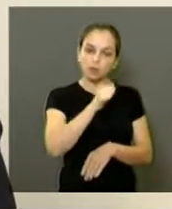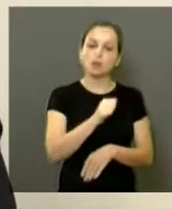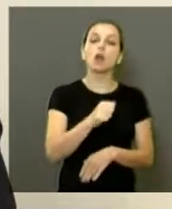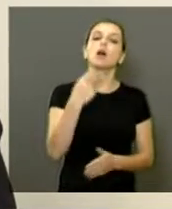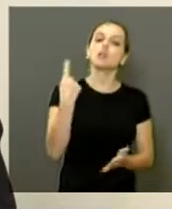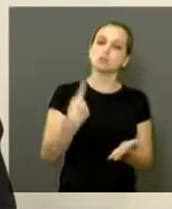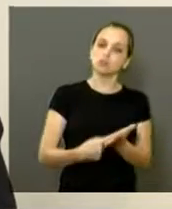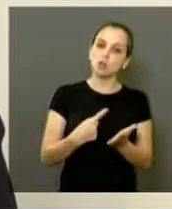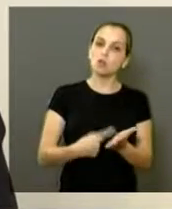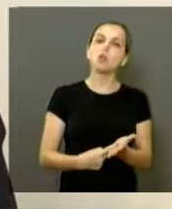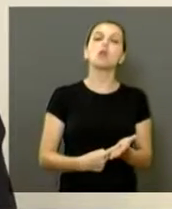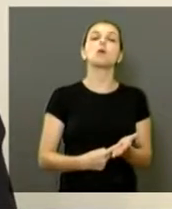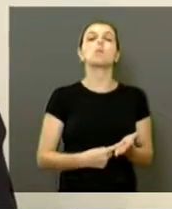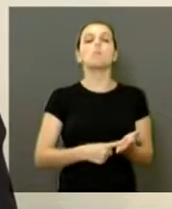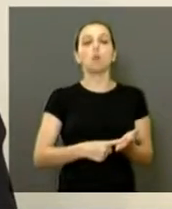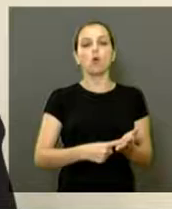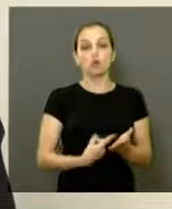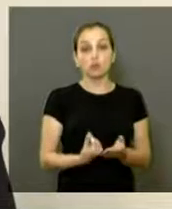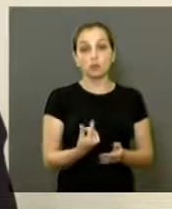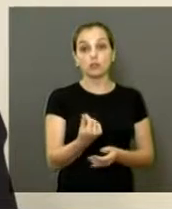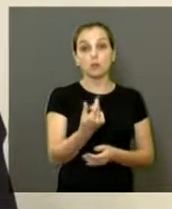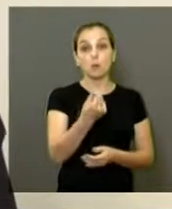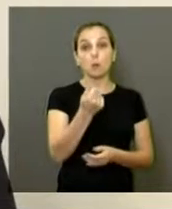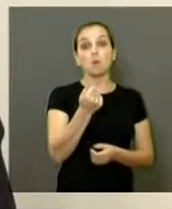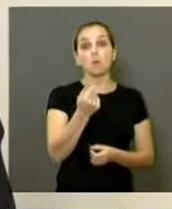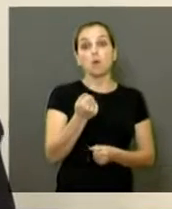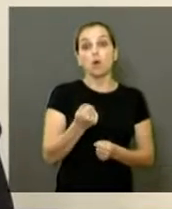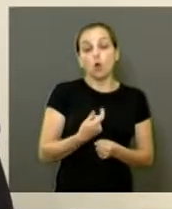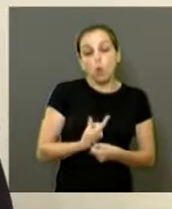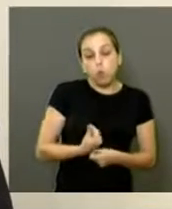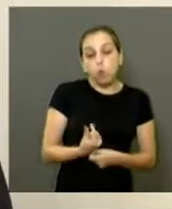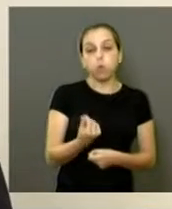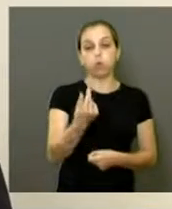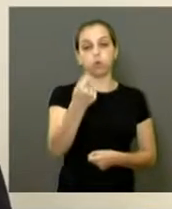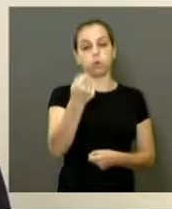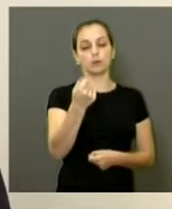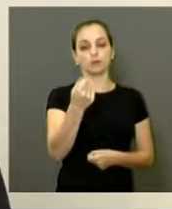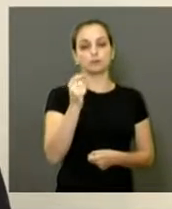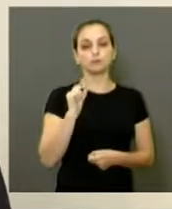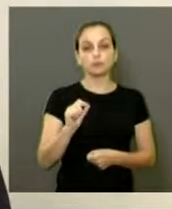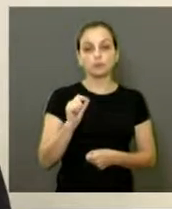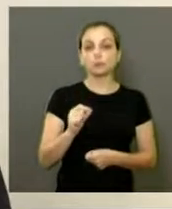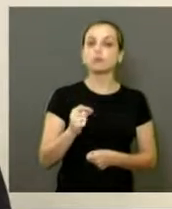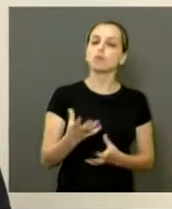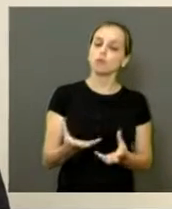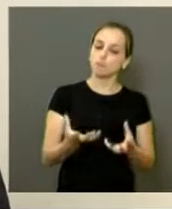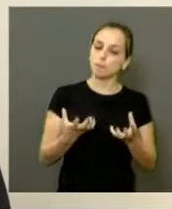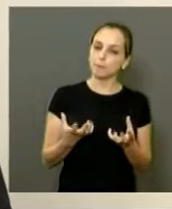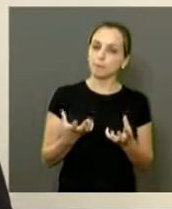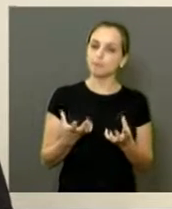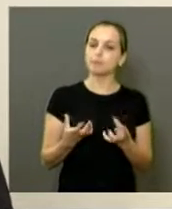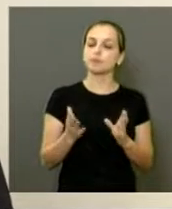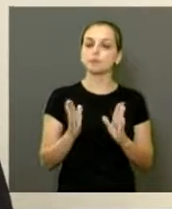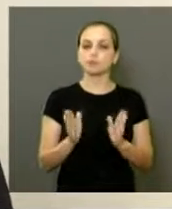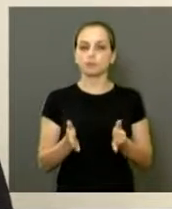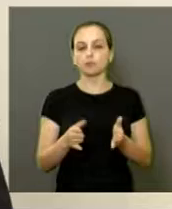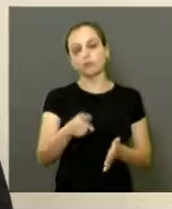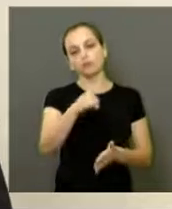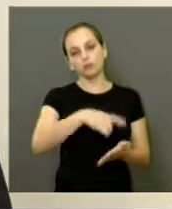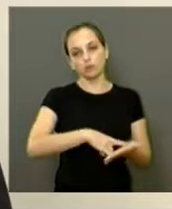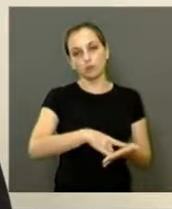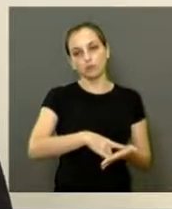questão de próxima preços exorbitantes que extrapolam tudo e nós gostaríamos agora de do requerimento